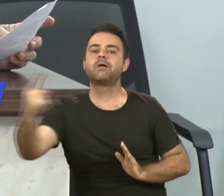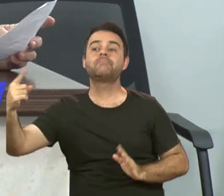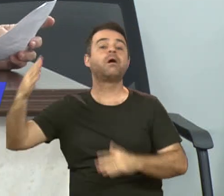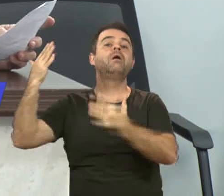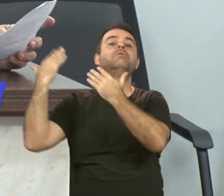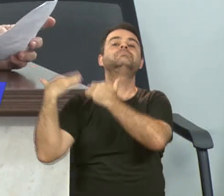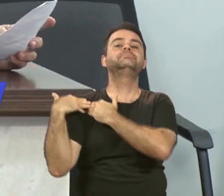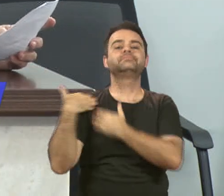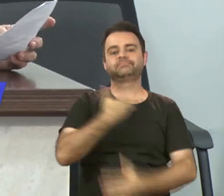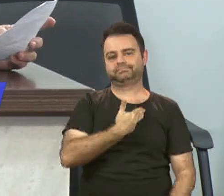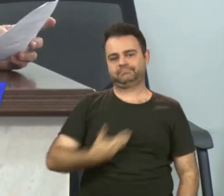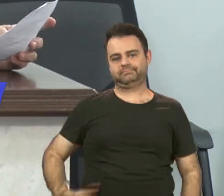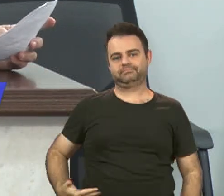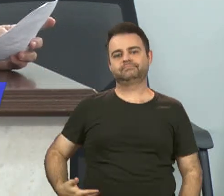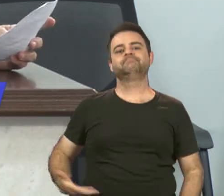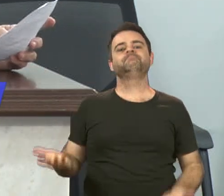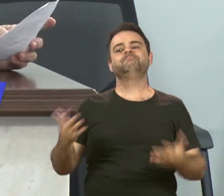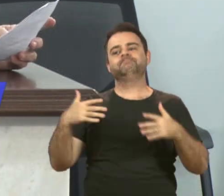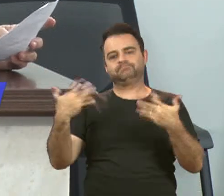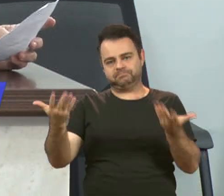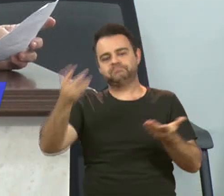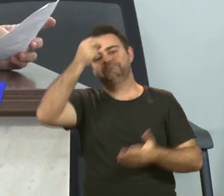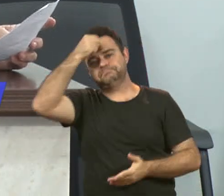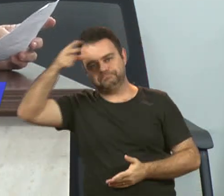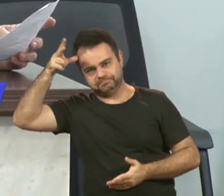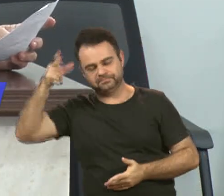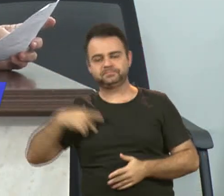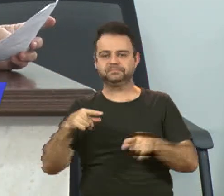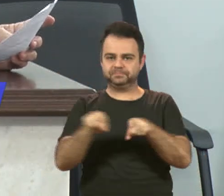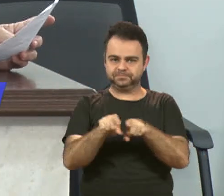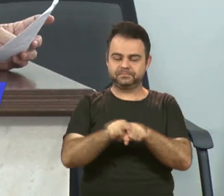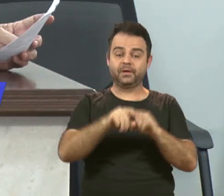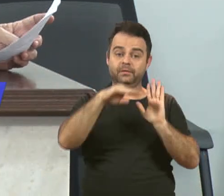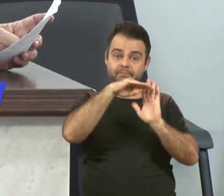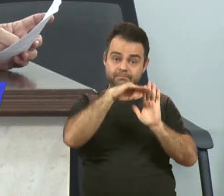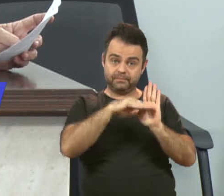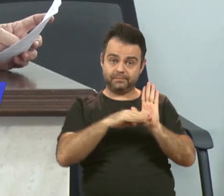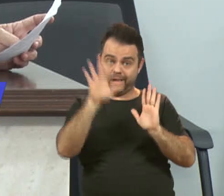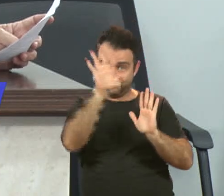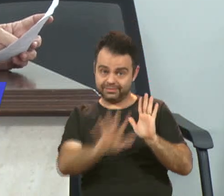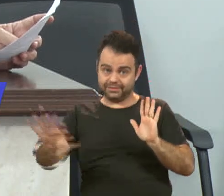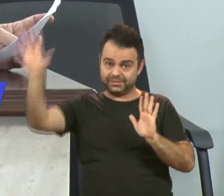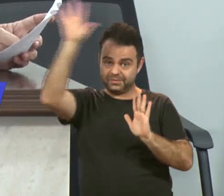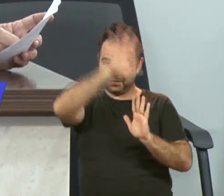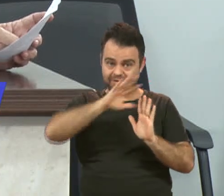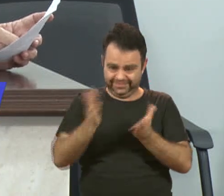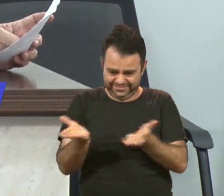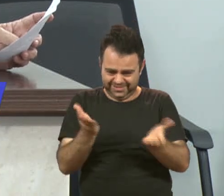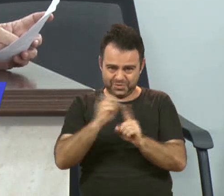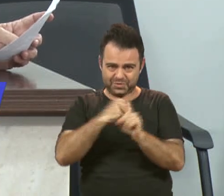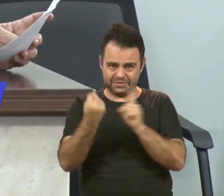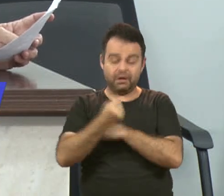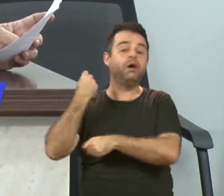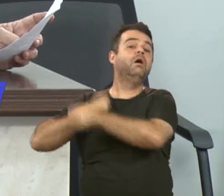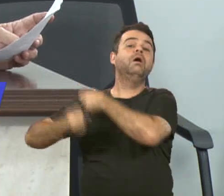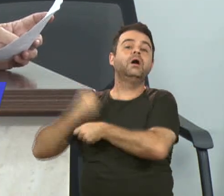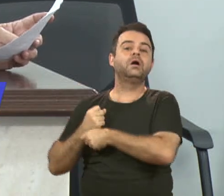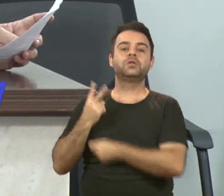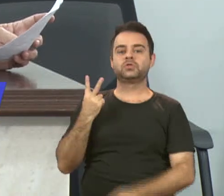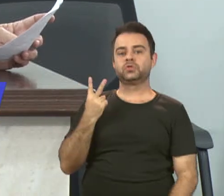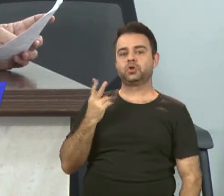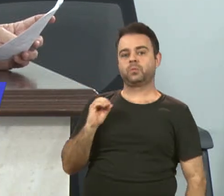A Política Nacional de Assistência Social, pessoal, é de 2004 e veio consolidar o